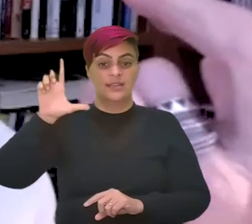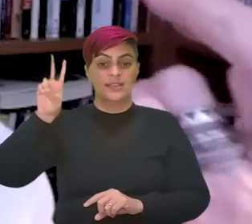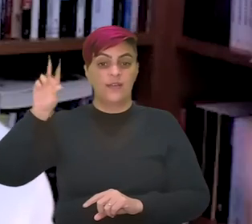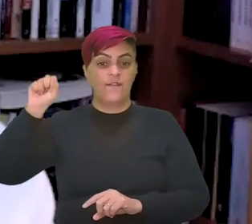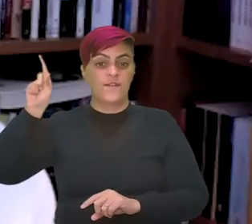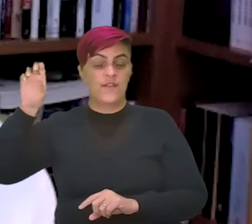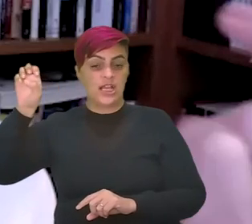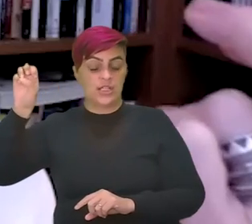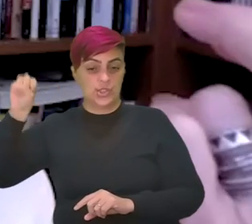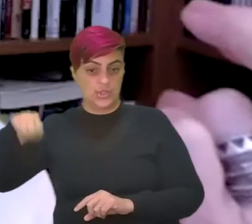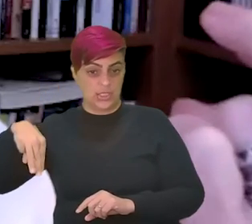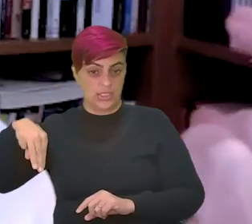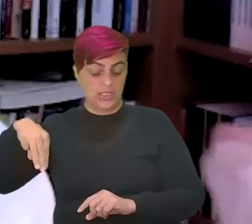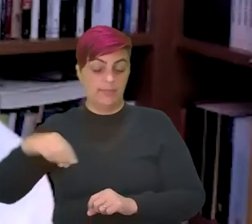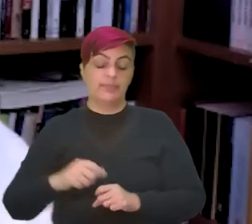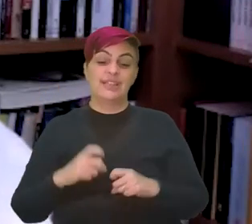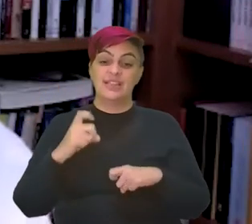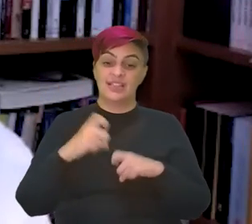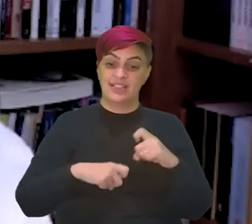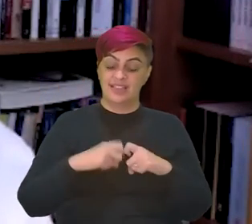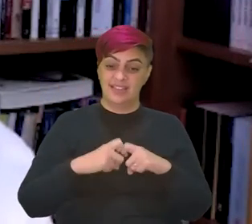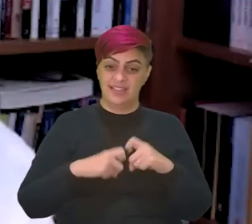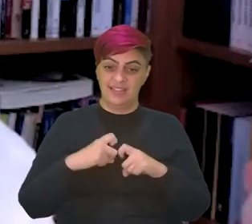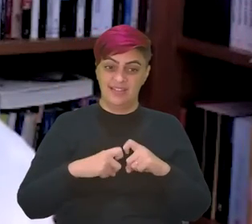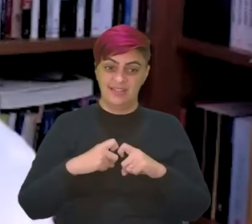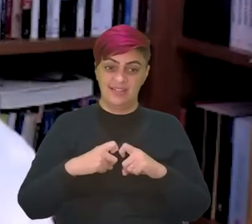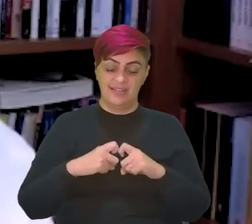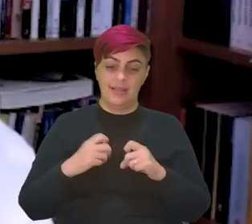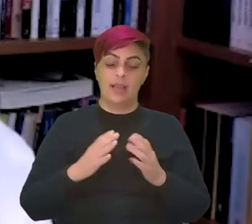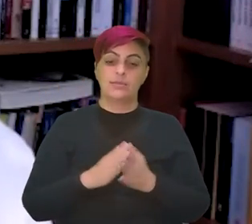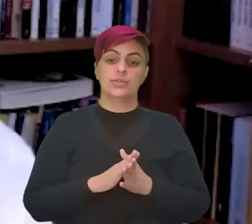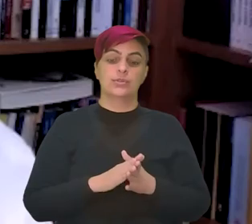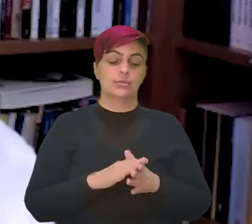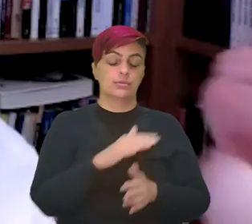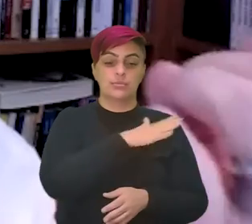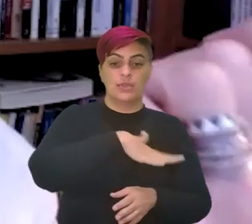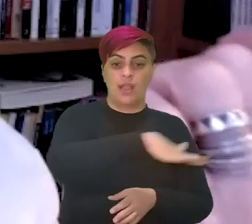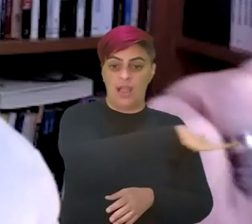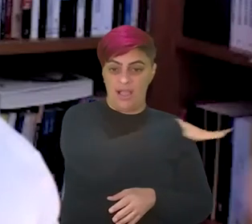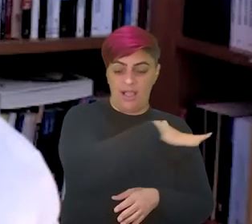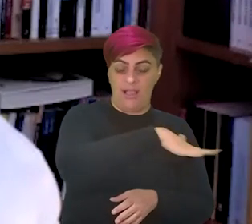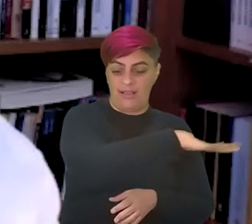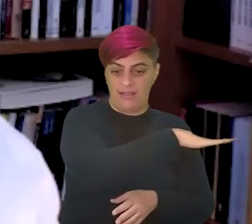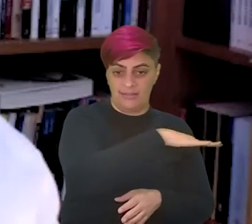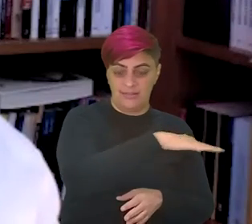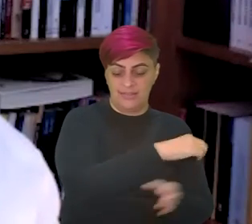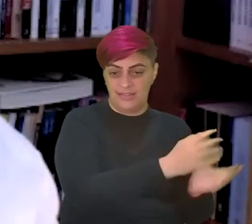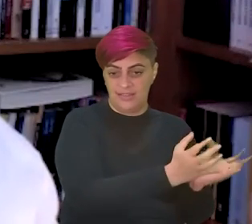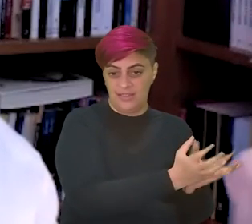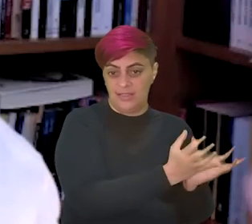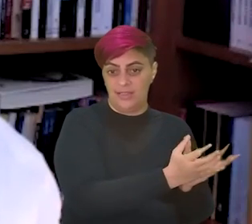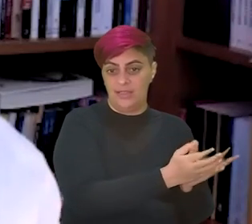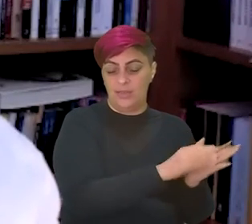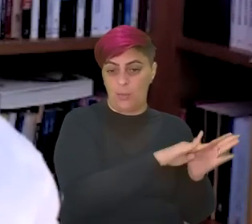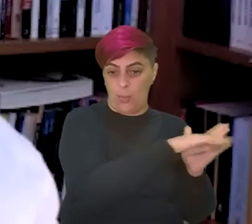e Repressão numa Sociedade Selvagem, 1927. A Vida Sexual dos Selvagens,